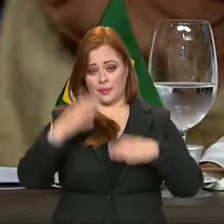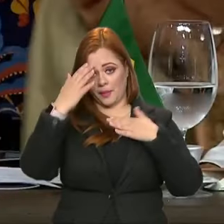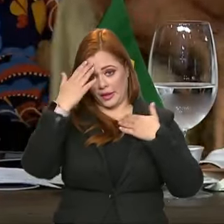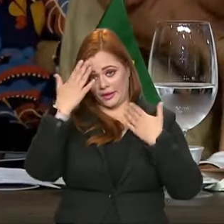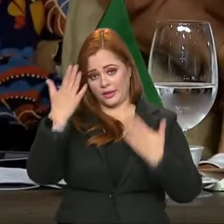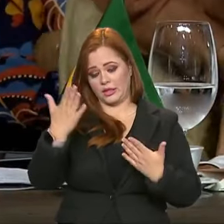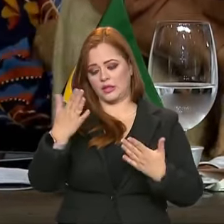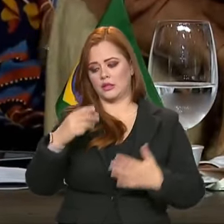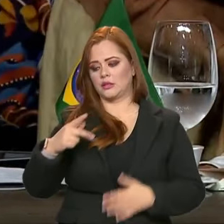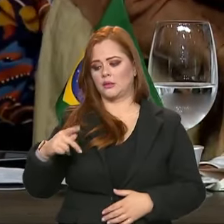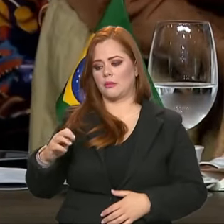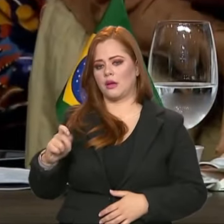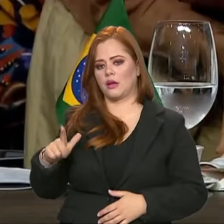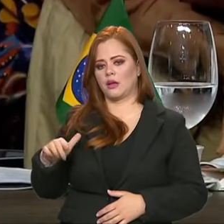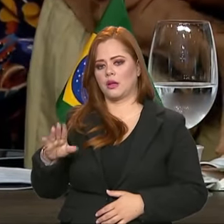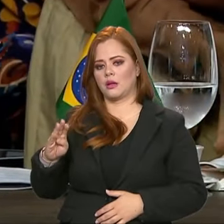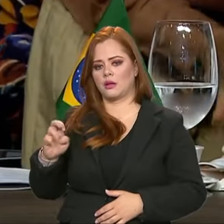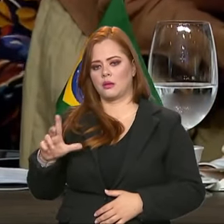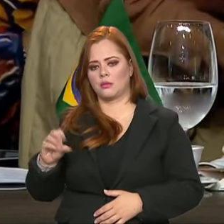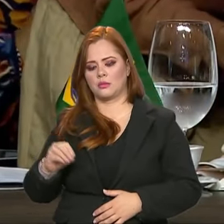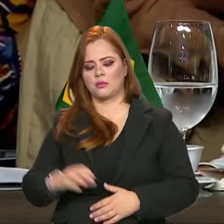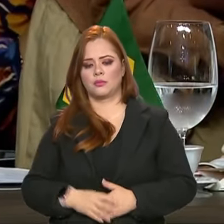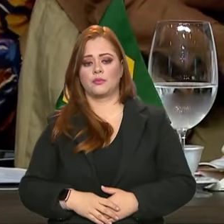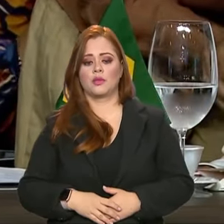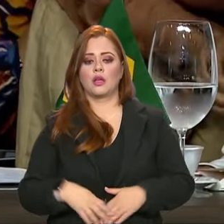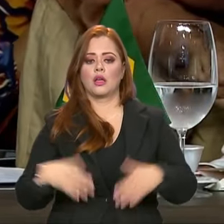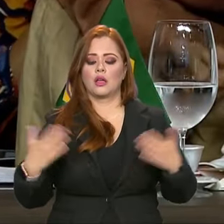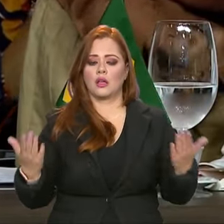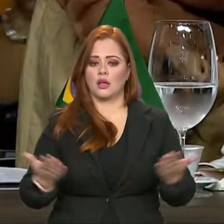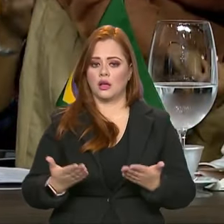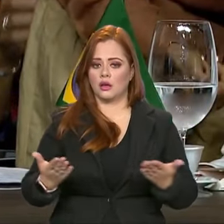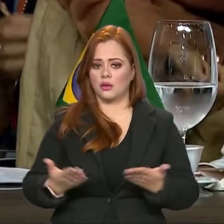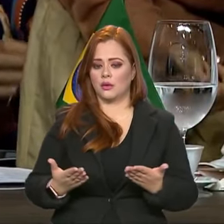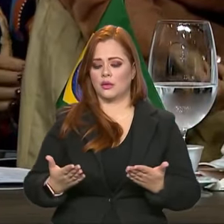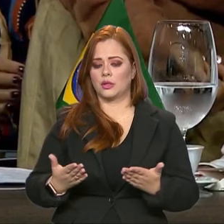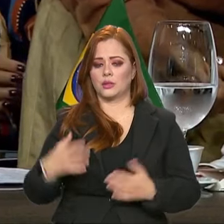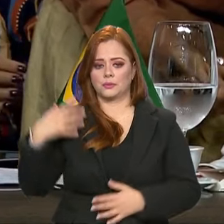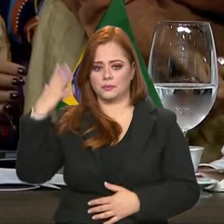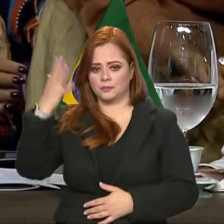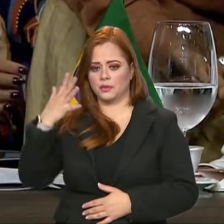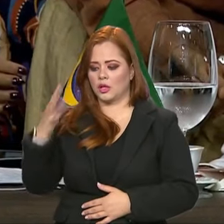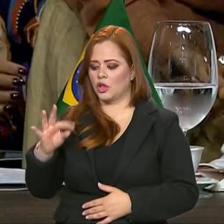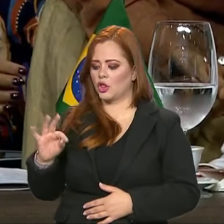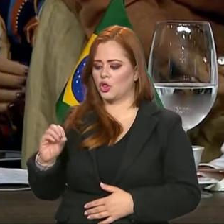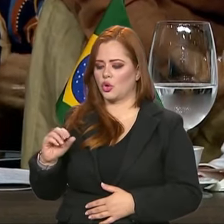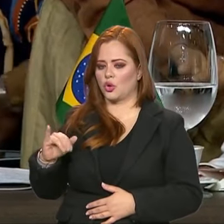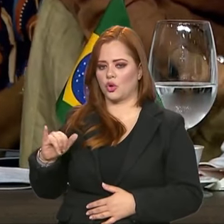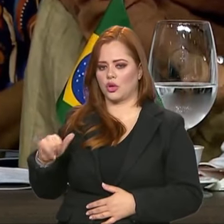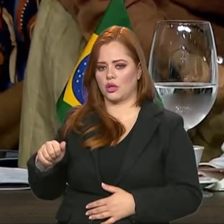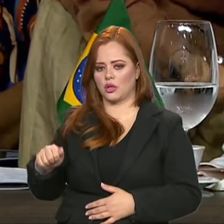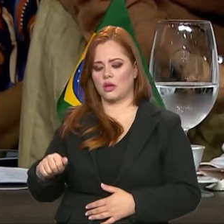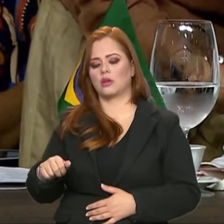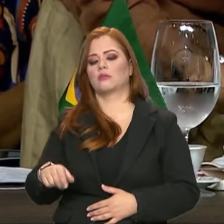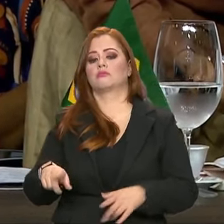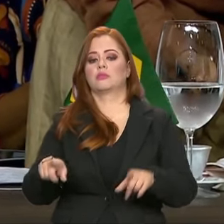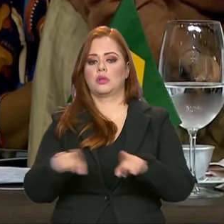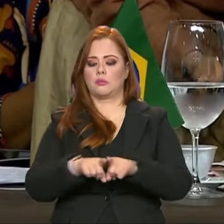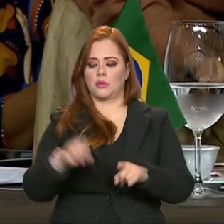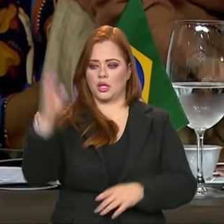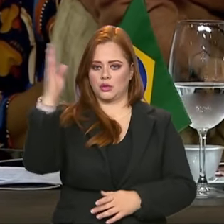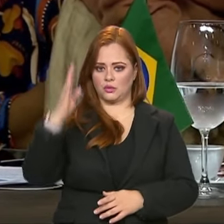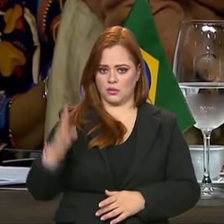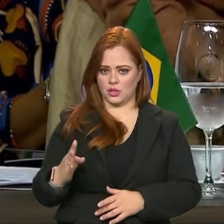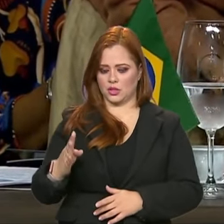Agradeço ao Pablo Neri sua participação e passo agora a palavra à Toia Mantinelli, do Brasil, para